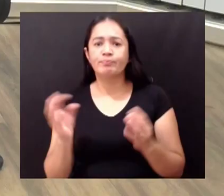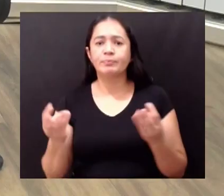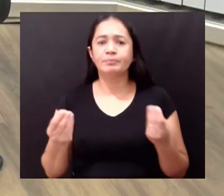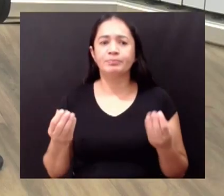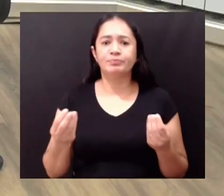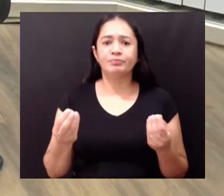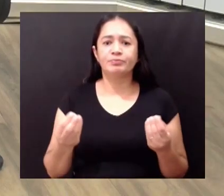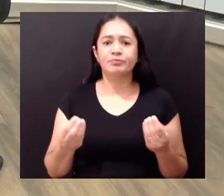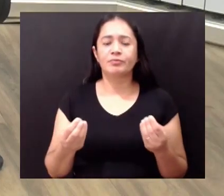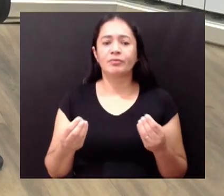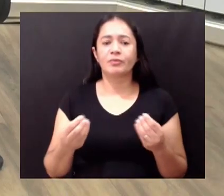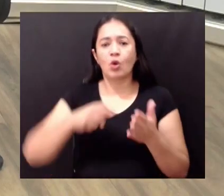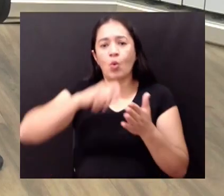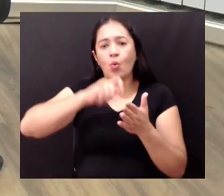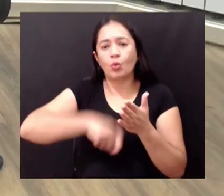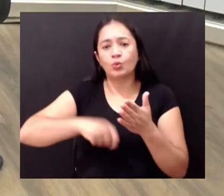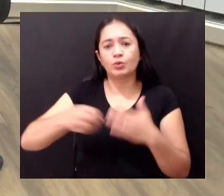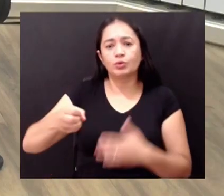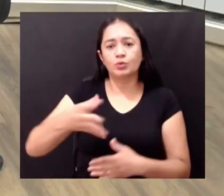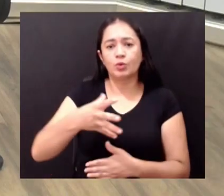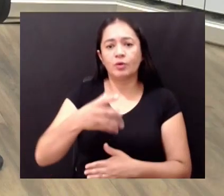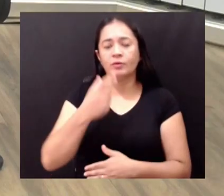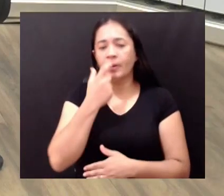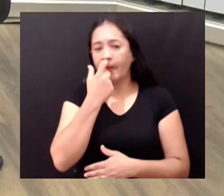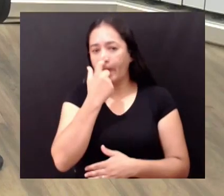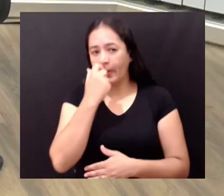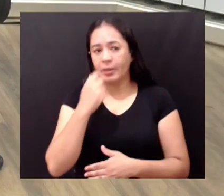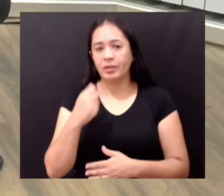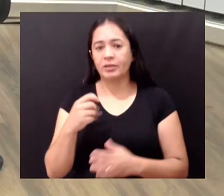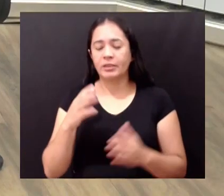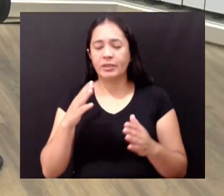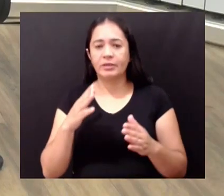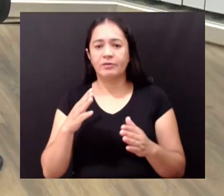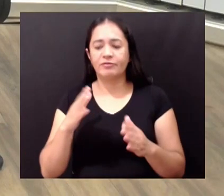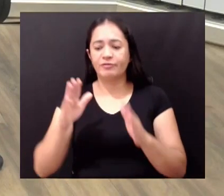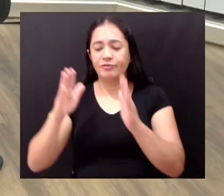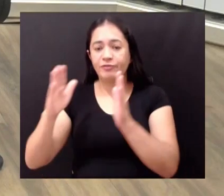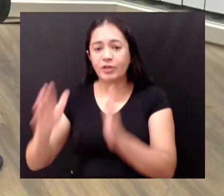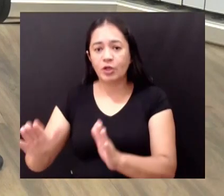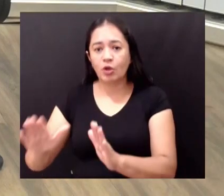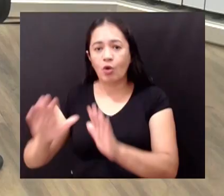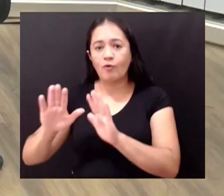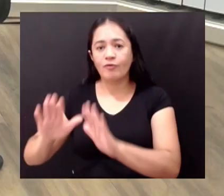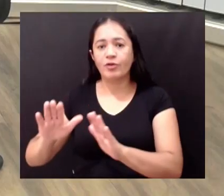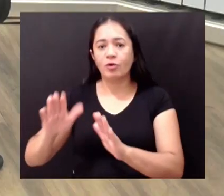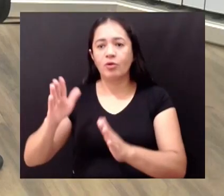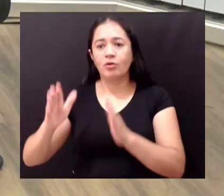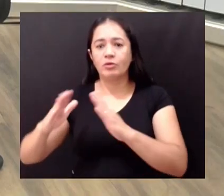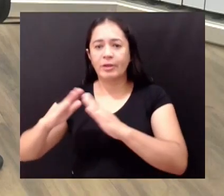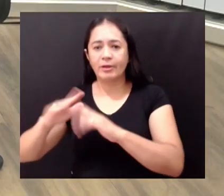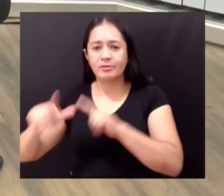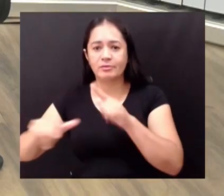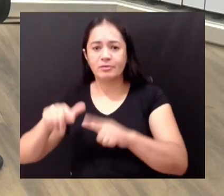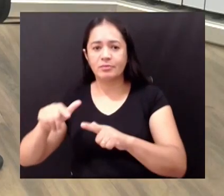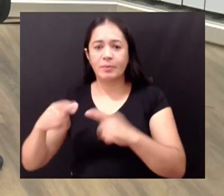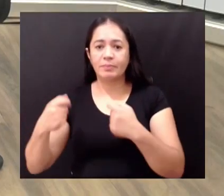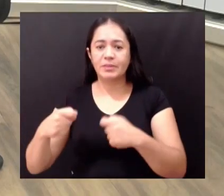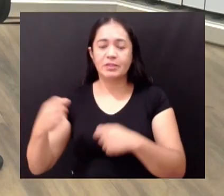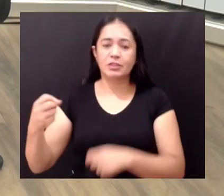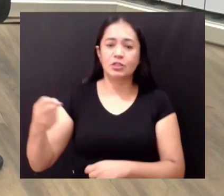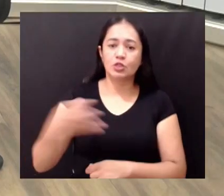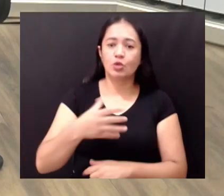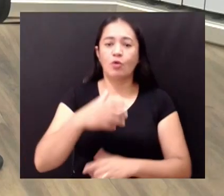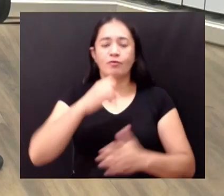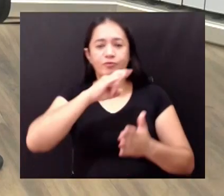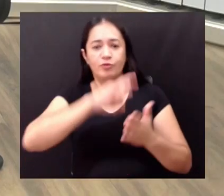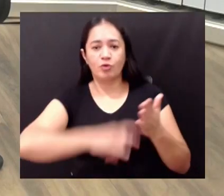contrato para quem teve essa pausa aí, para quem ficou um tempo no home office, ou segue caminhando como